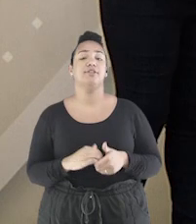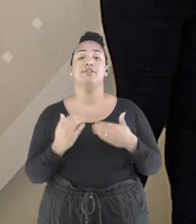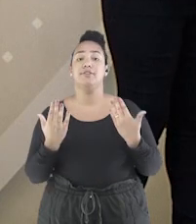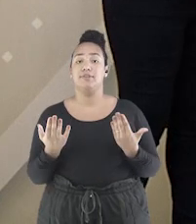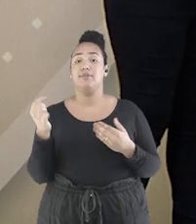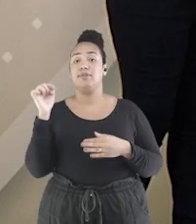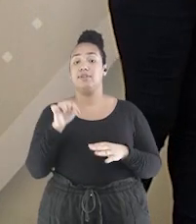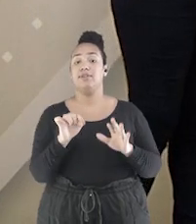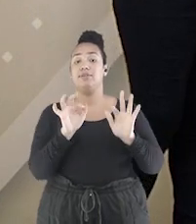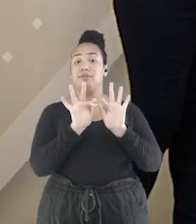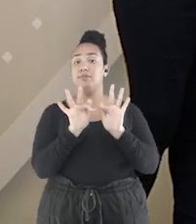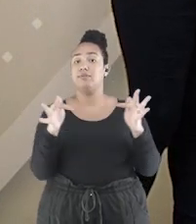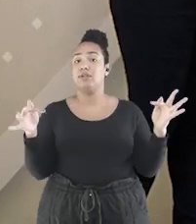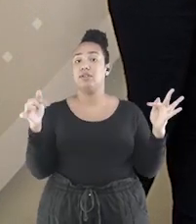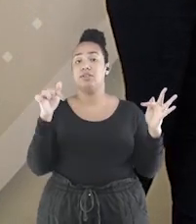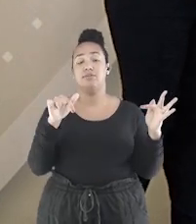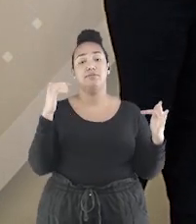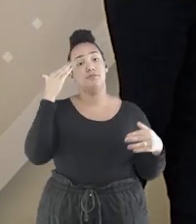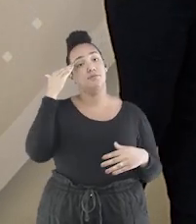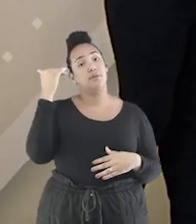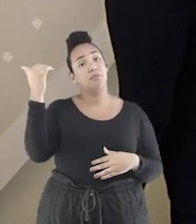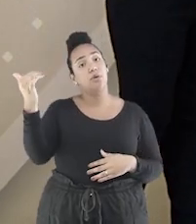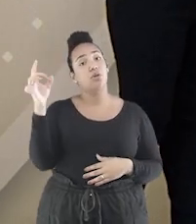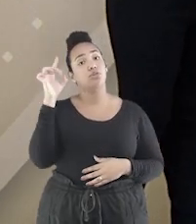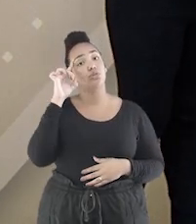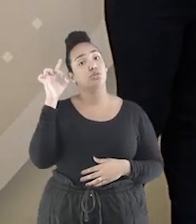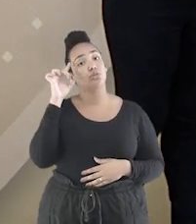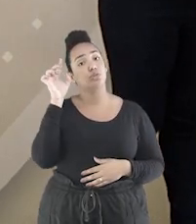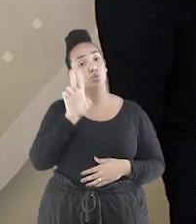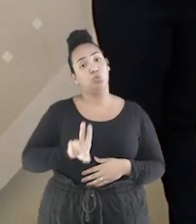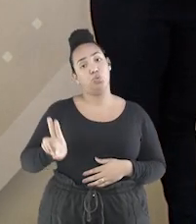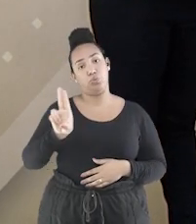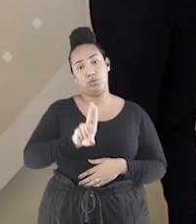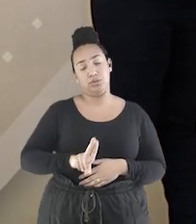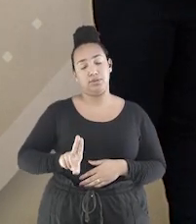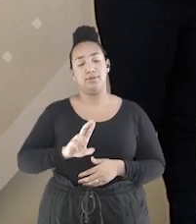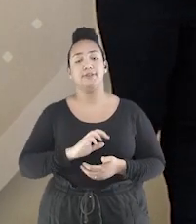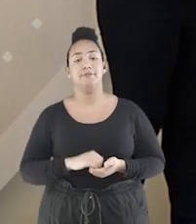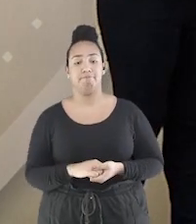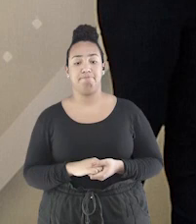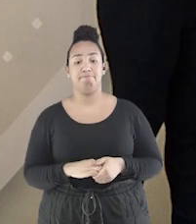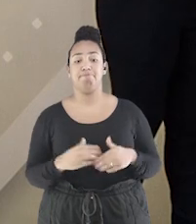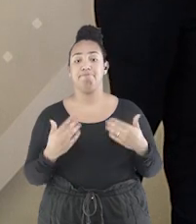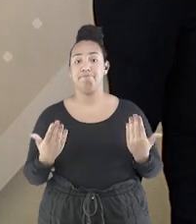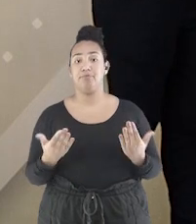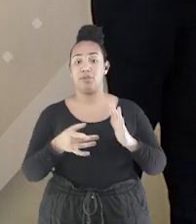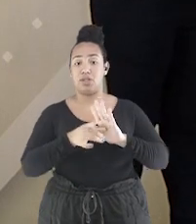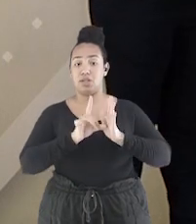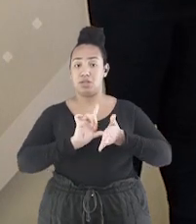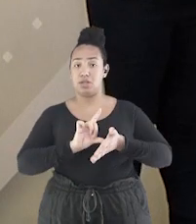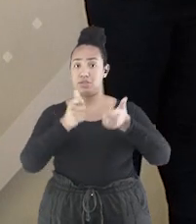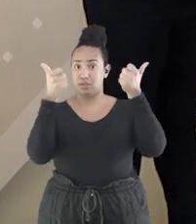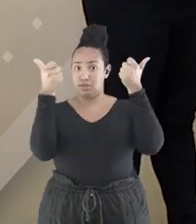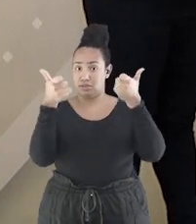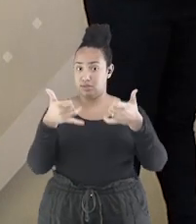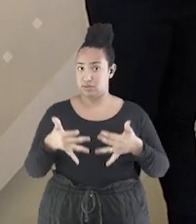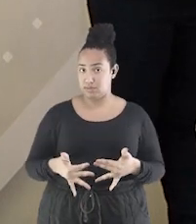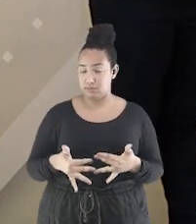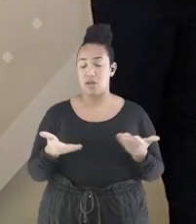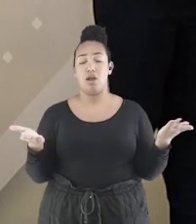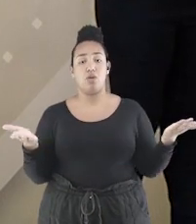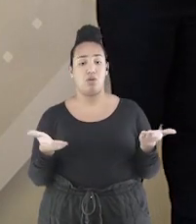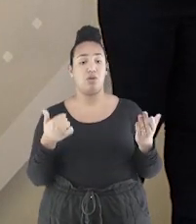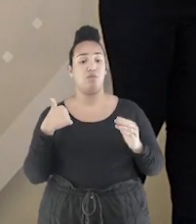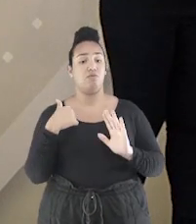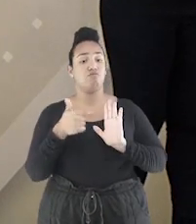Essas expressões são falas muito utilizadas no vocabulário popular. Antes de explicarmos esse tema, vamos